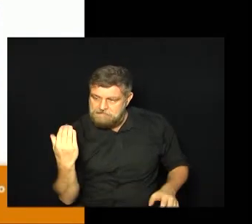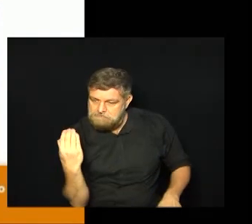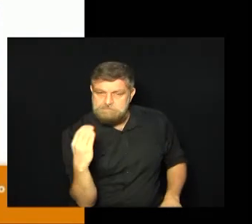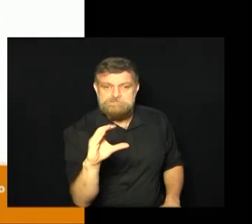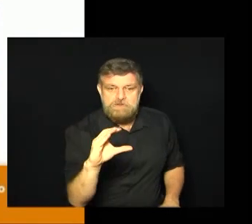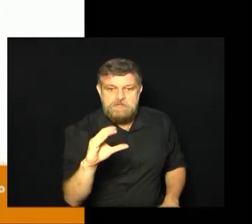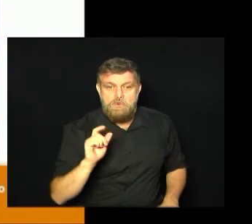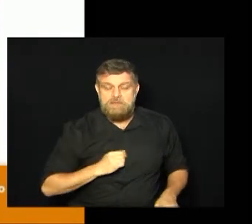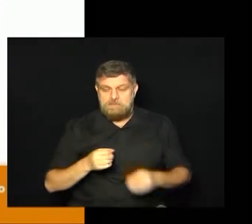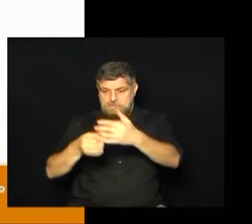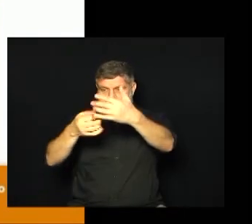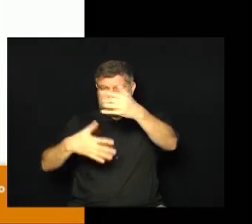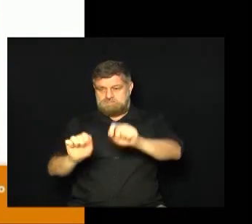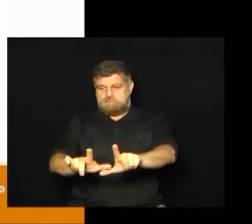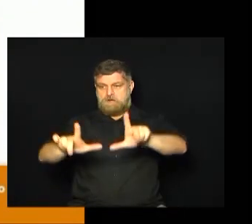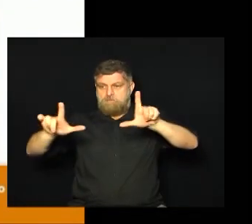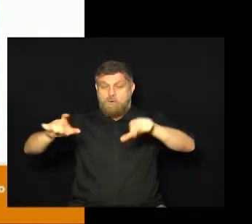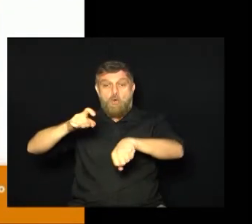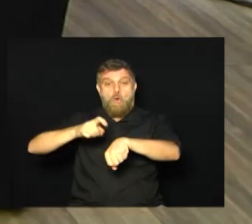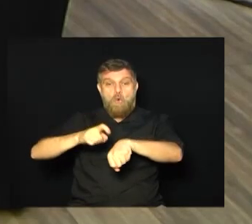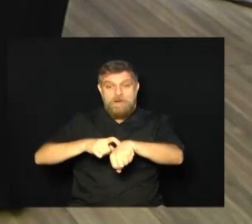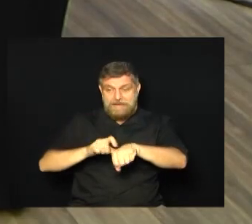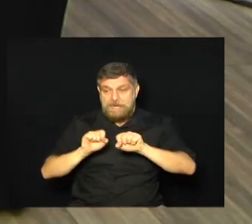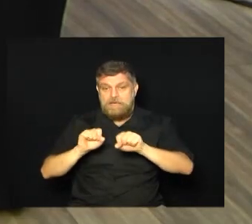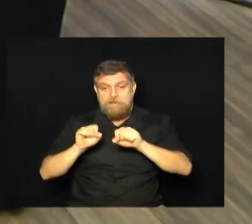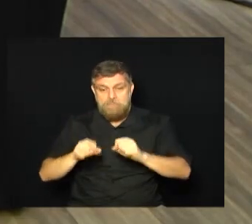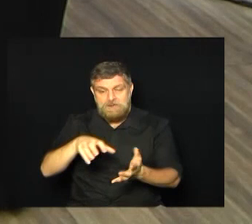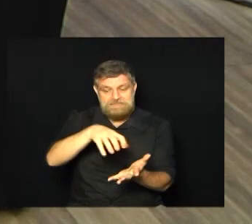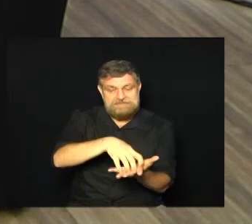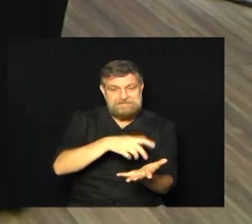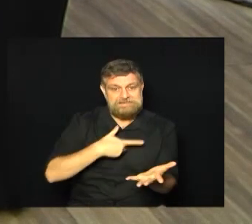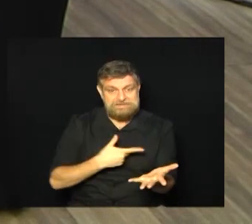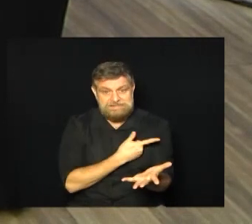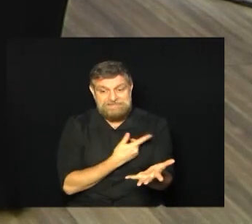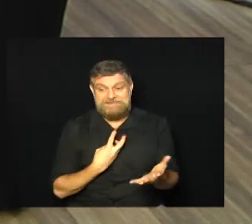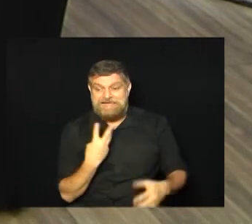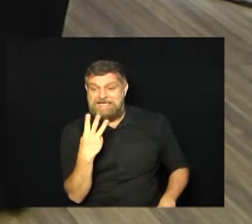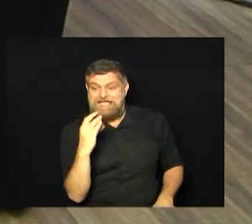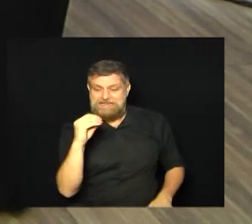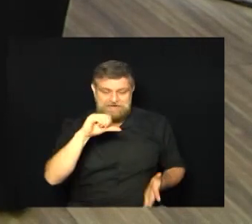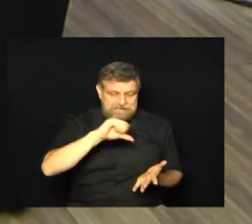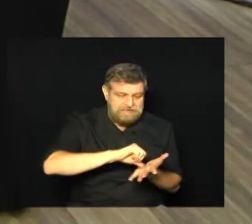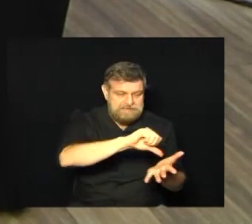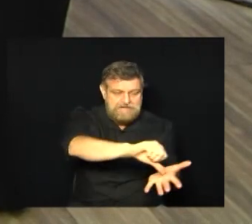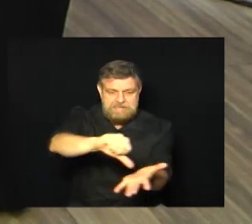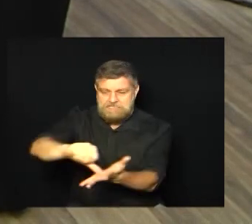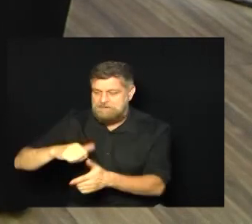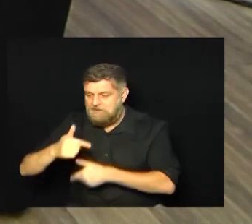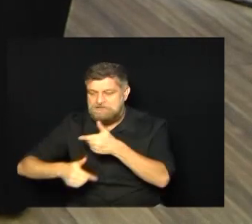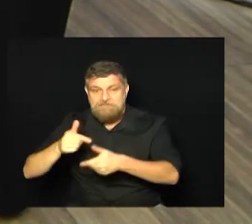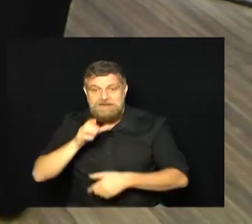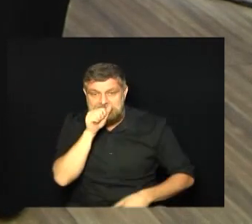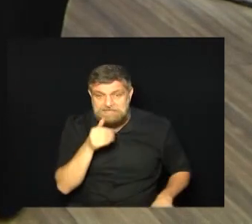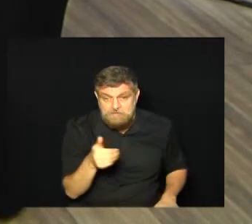passos, aparecem os horários disponíveis nos mais de 30 centros de saúde aqui da cidade que estarão atuando no